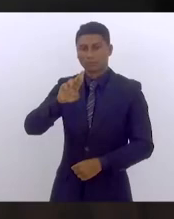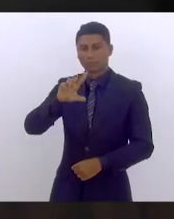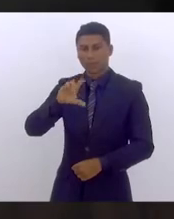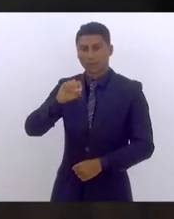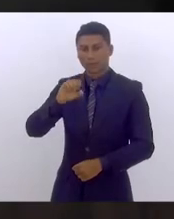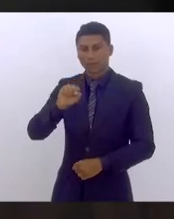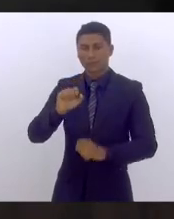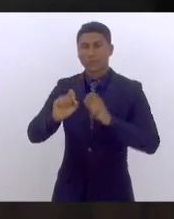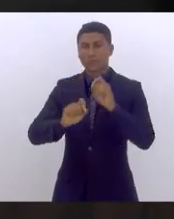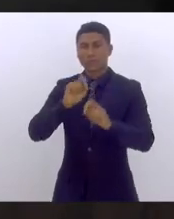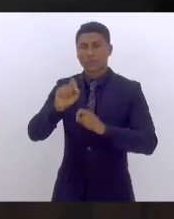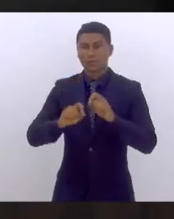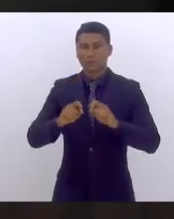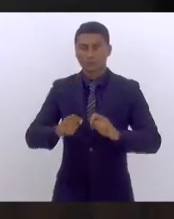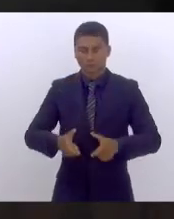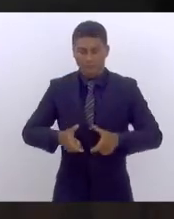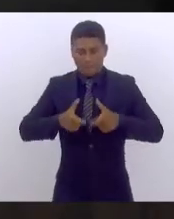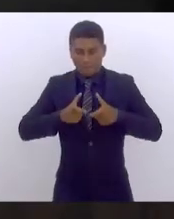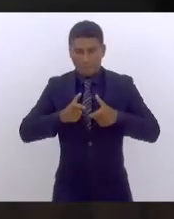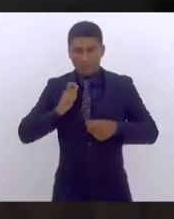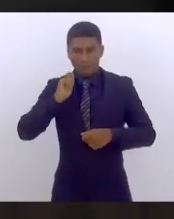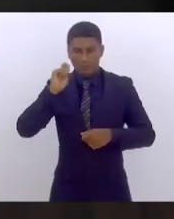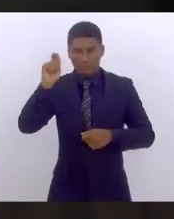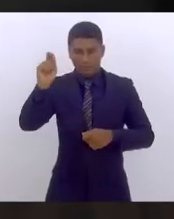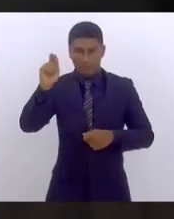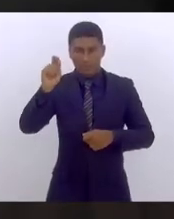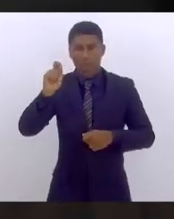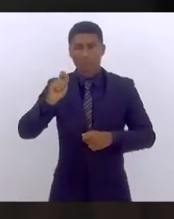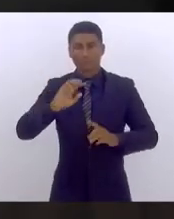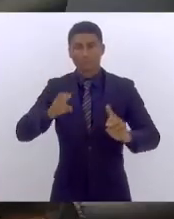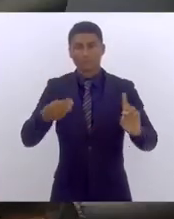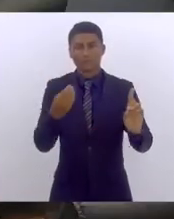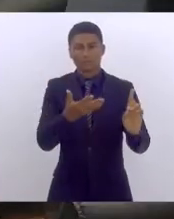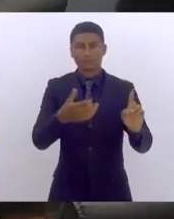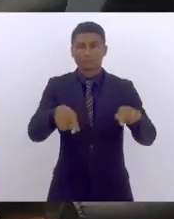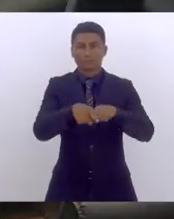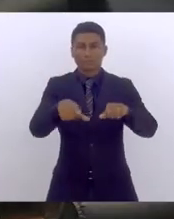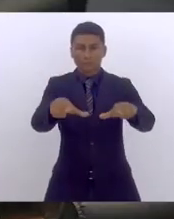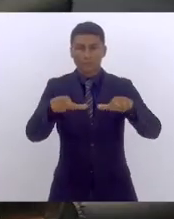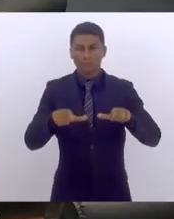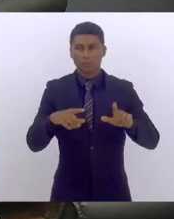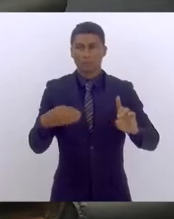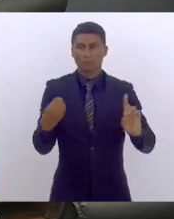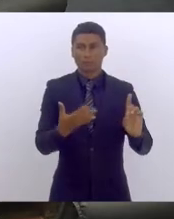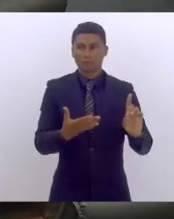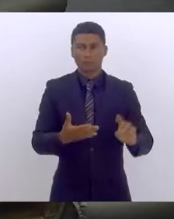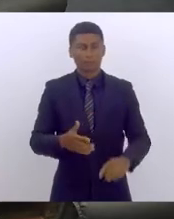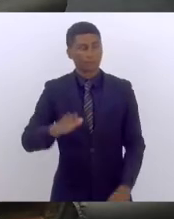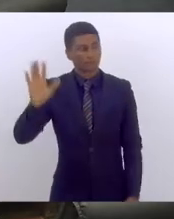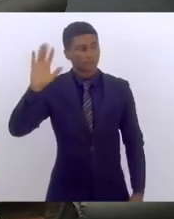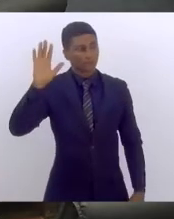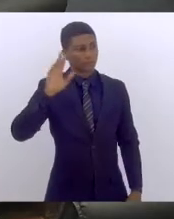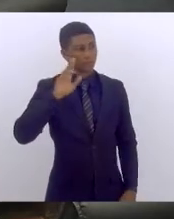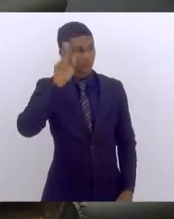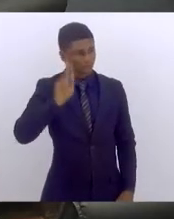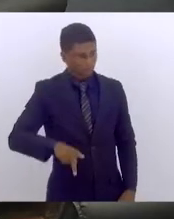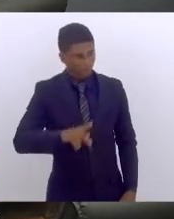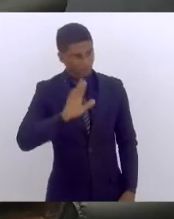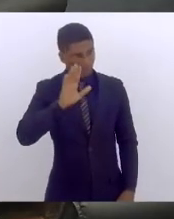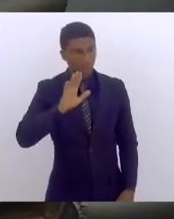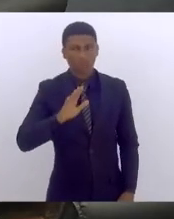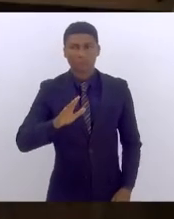que concede medalha Tiradentes e respectivo diploma. Tia Ju, presidenta,